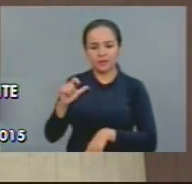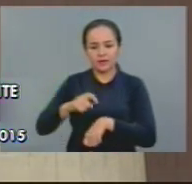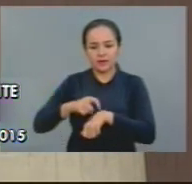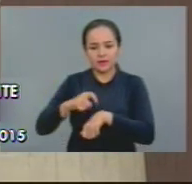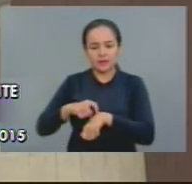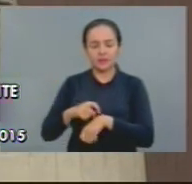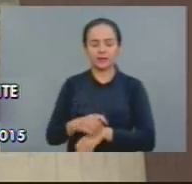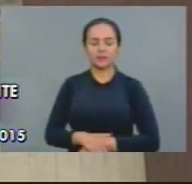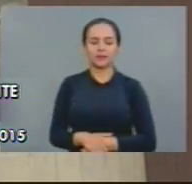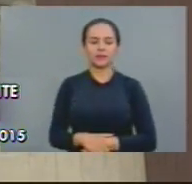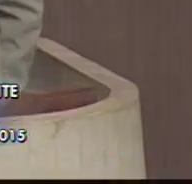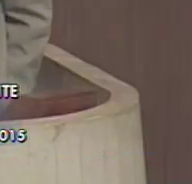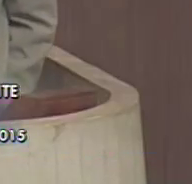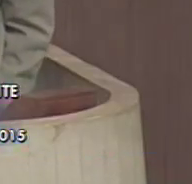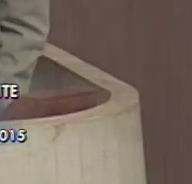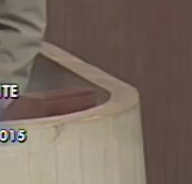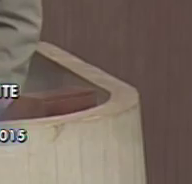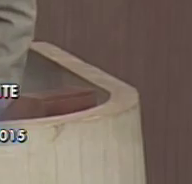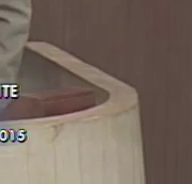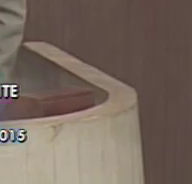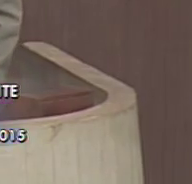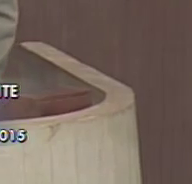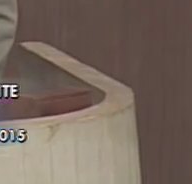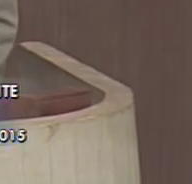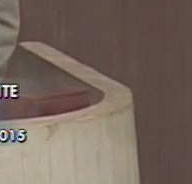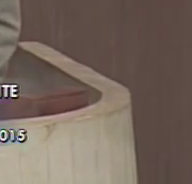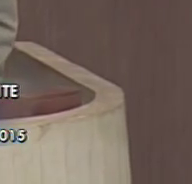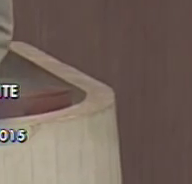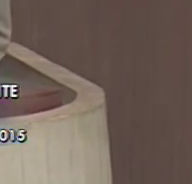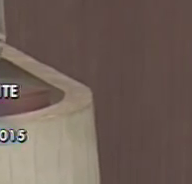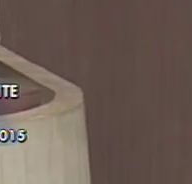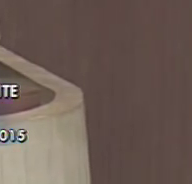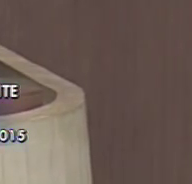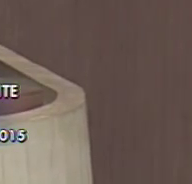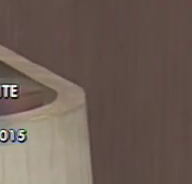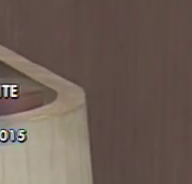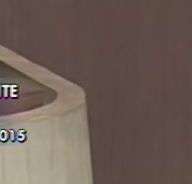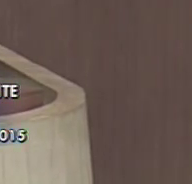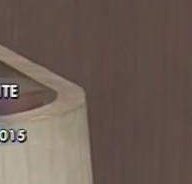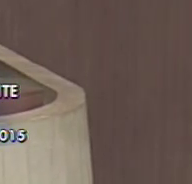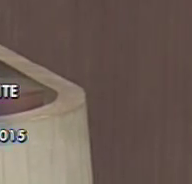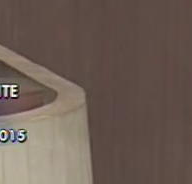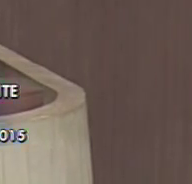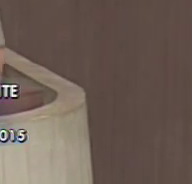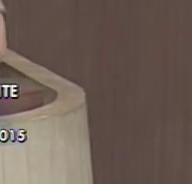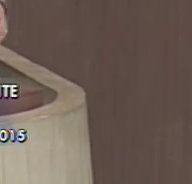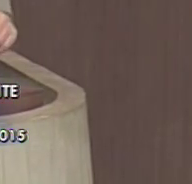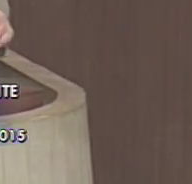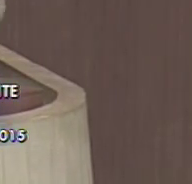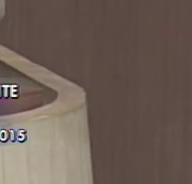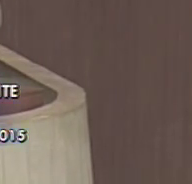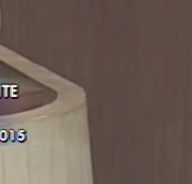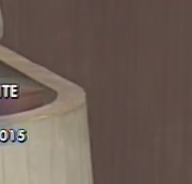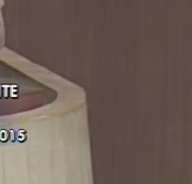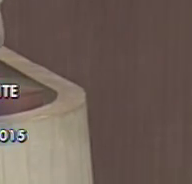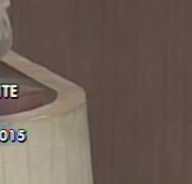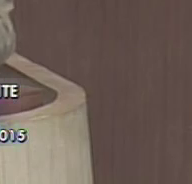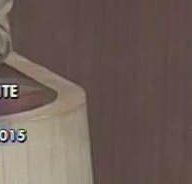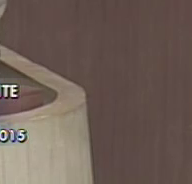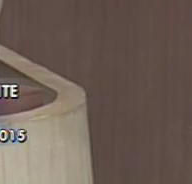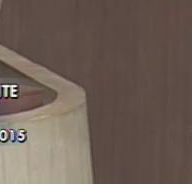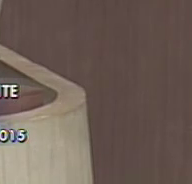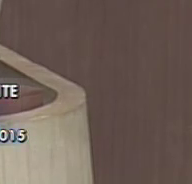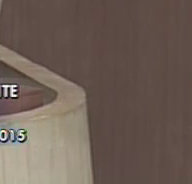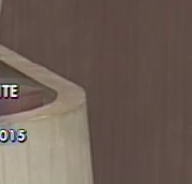Tim, no sentido de fato, é uma irresponsabilidade. Vejam só, o